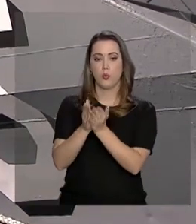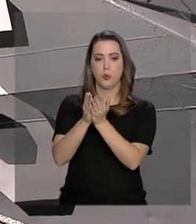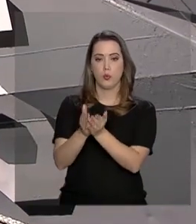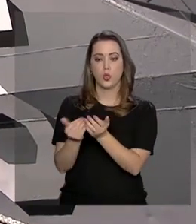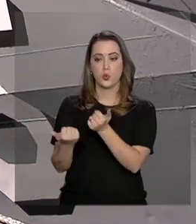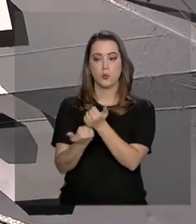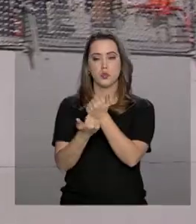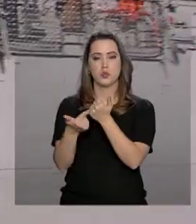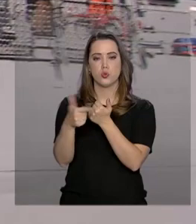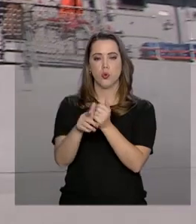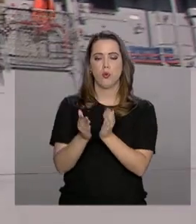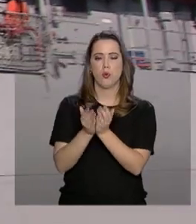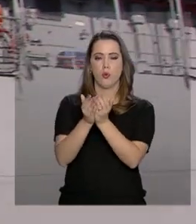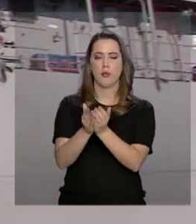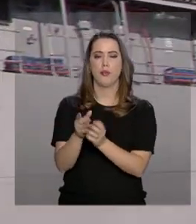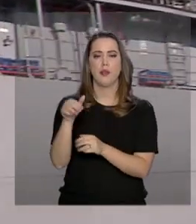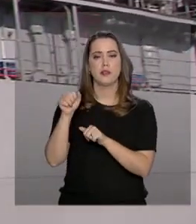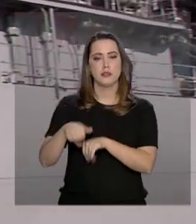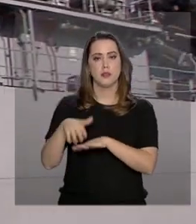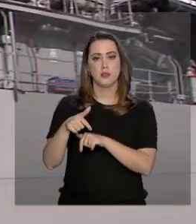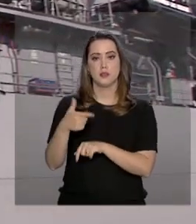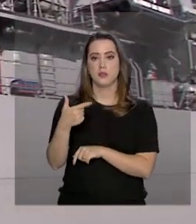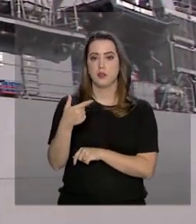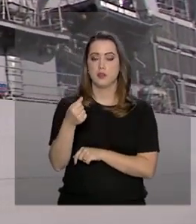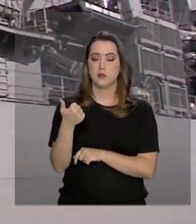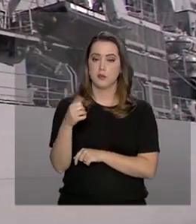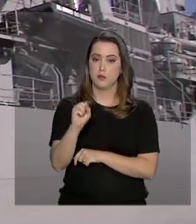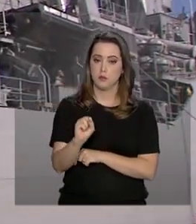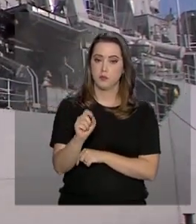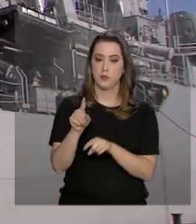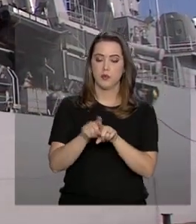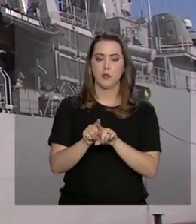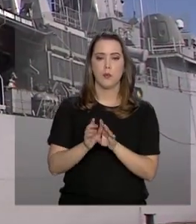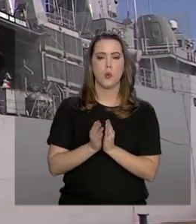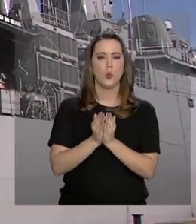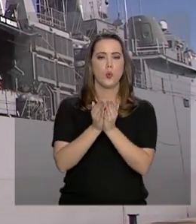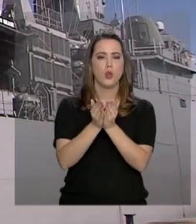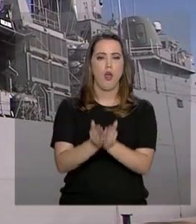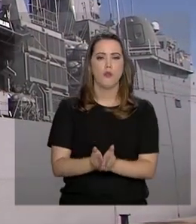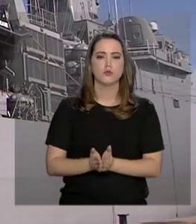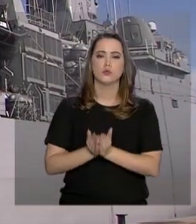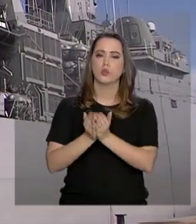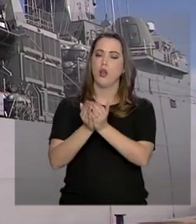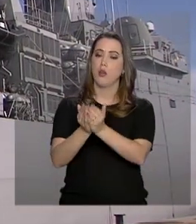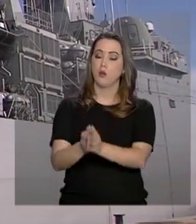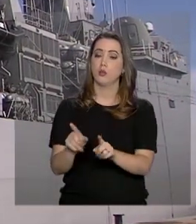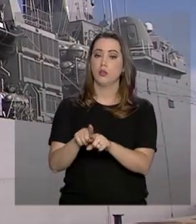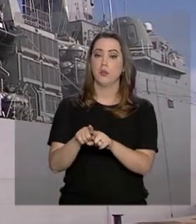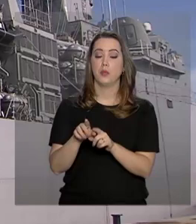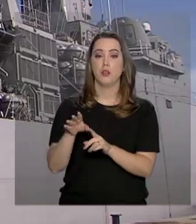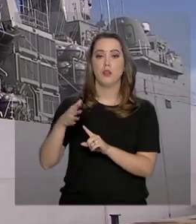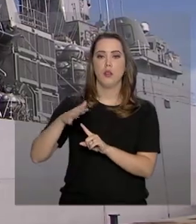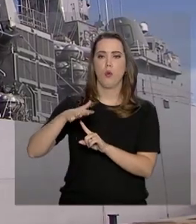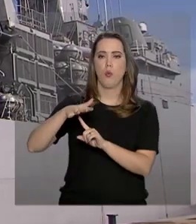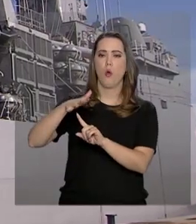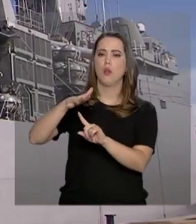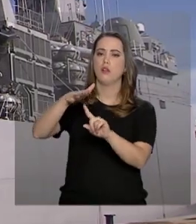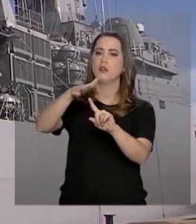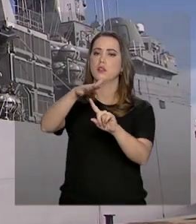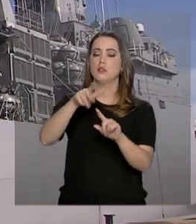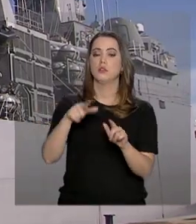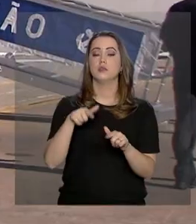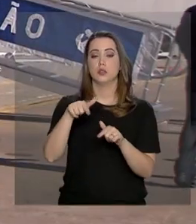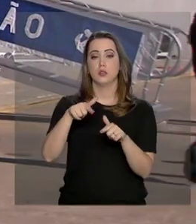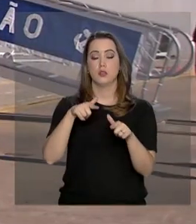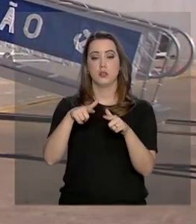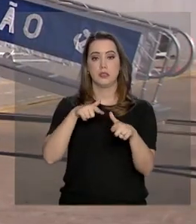no Oriente Médio desde setembro de 2018. Além do navio, a Marinha Brasileira mantém um helicóptero na costa